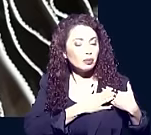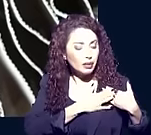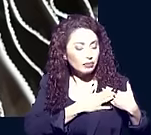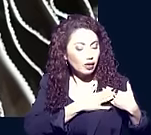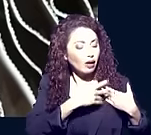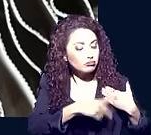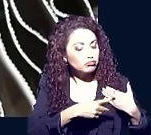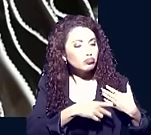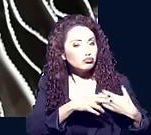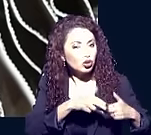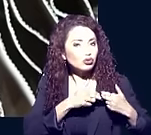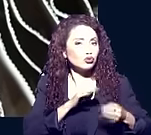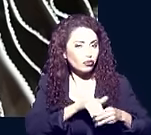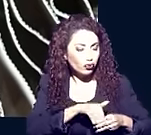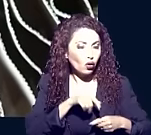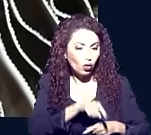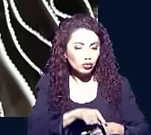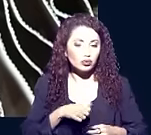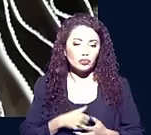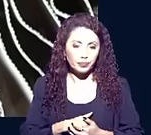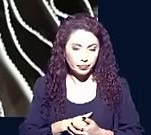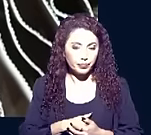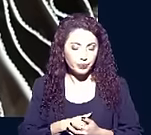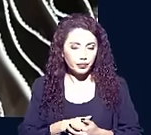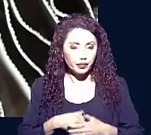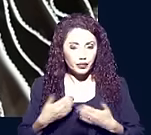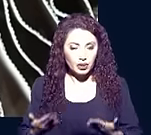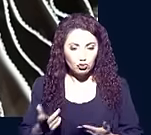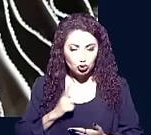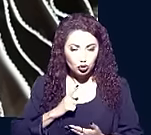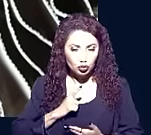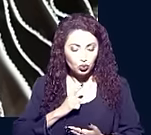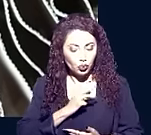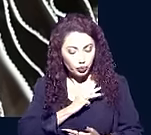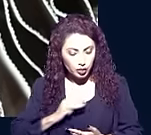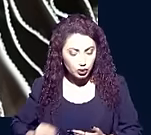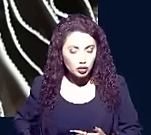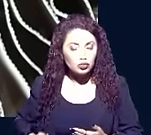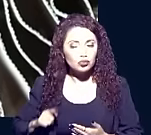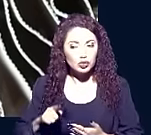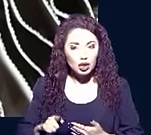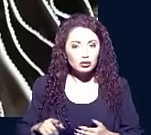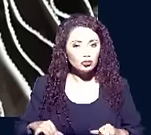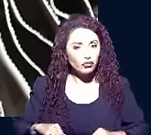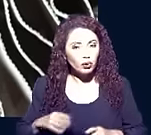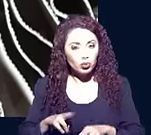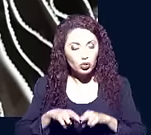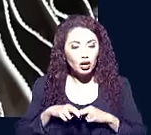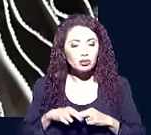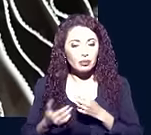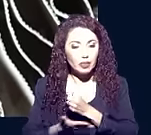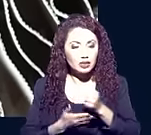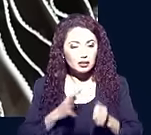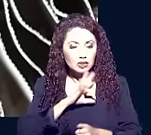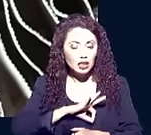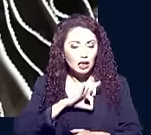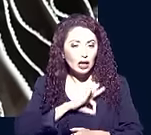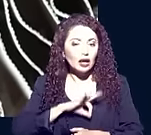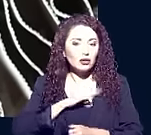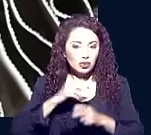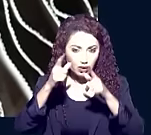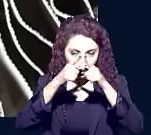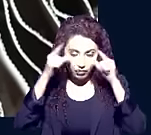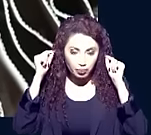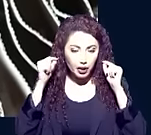do supremo que está aqui penou muito com a decisão sobre piso de enfermagem que foi originada no senado federal e a